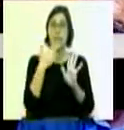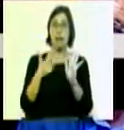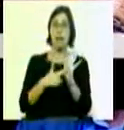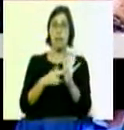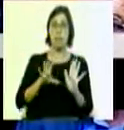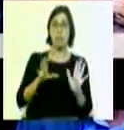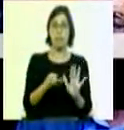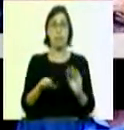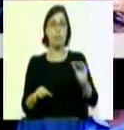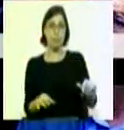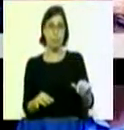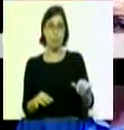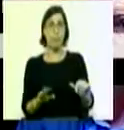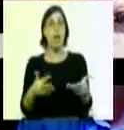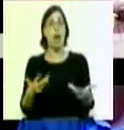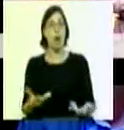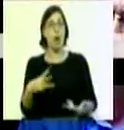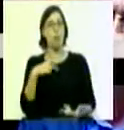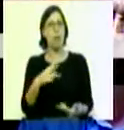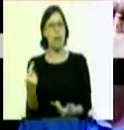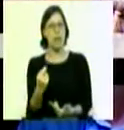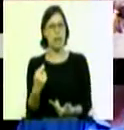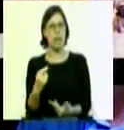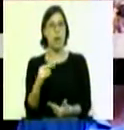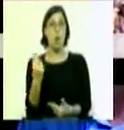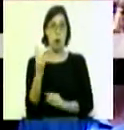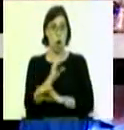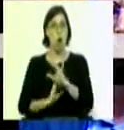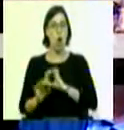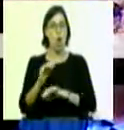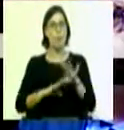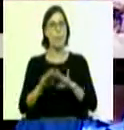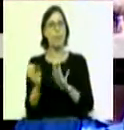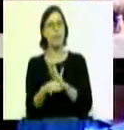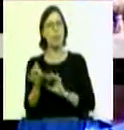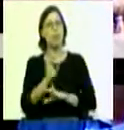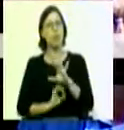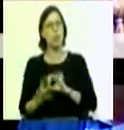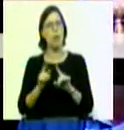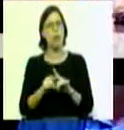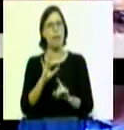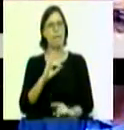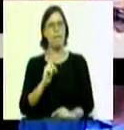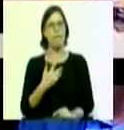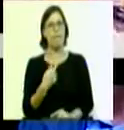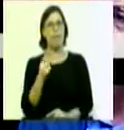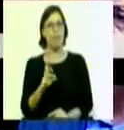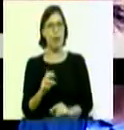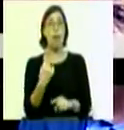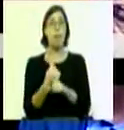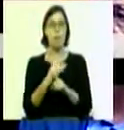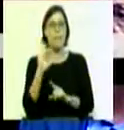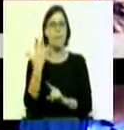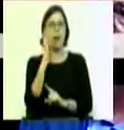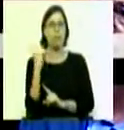realidade regional e local. Atualmente, Portugal é o terceiro país da União Europeia na execução de fundos comunitários FEADER, sendo também o país com